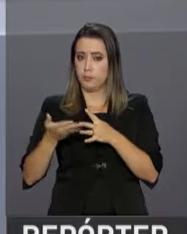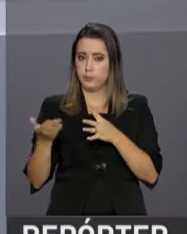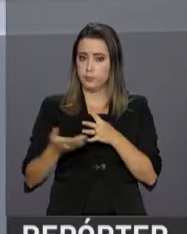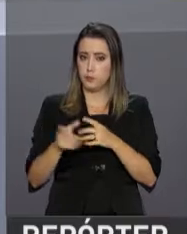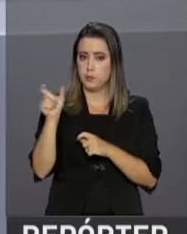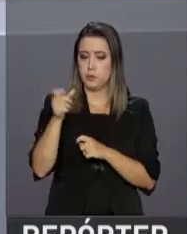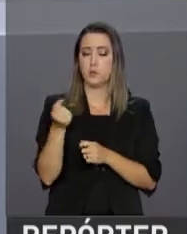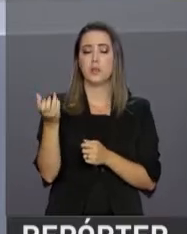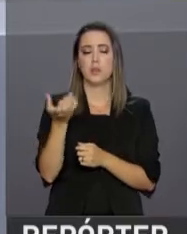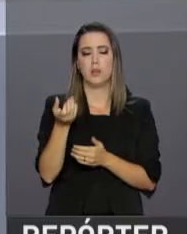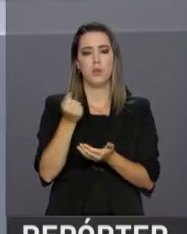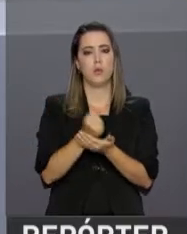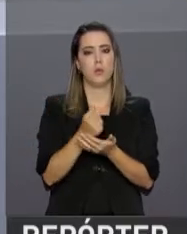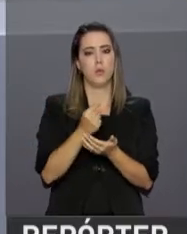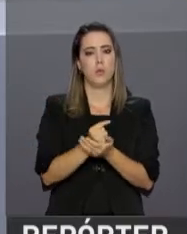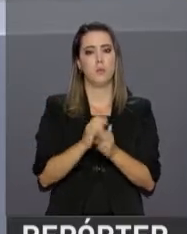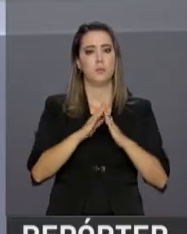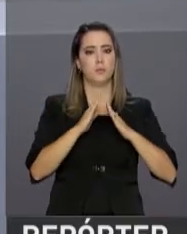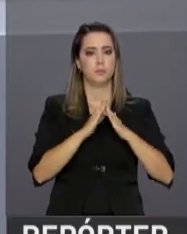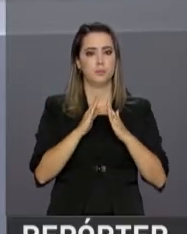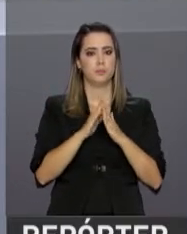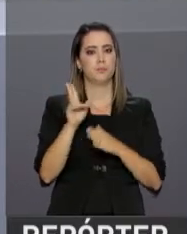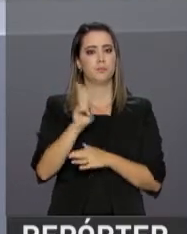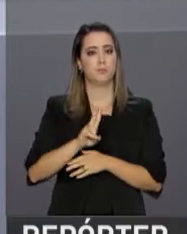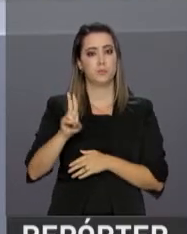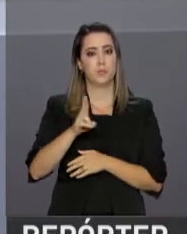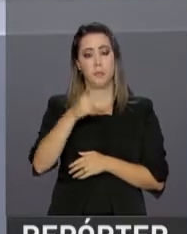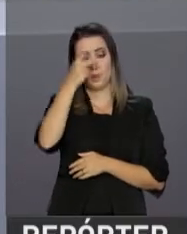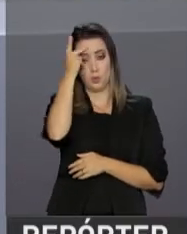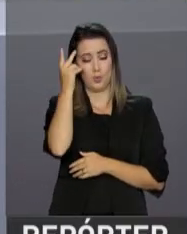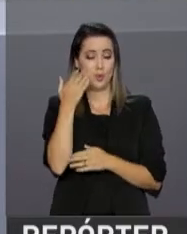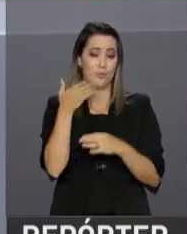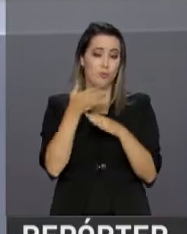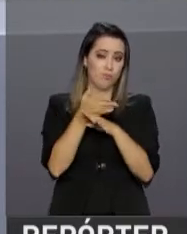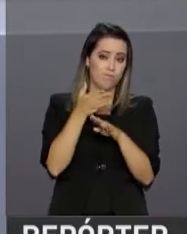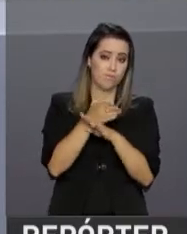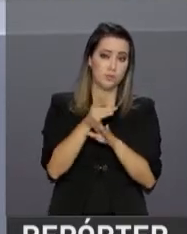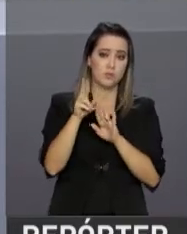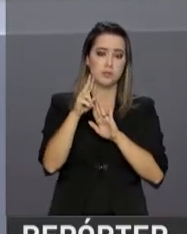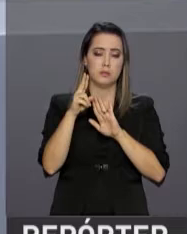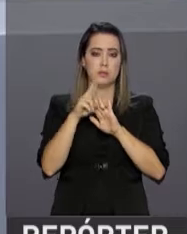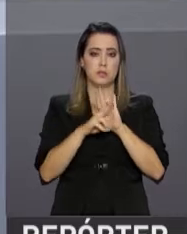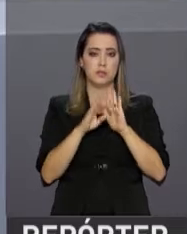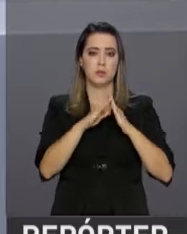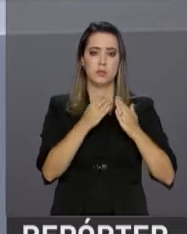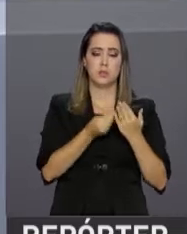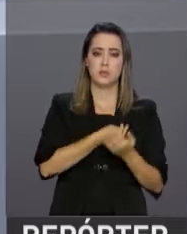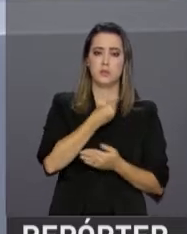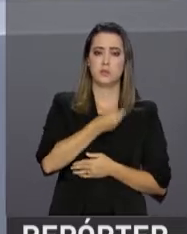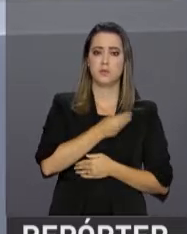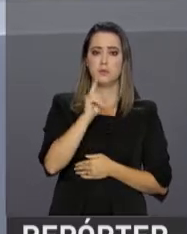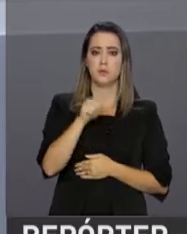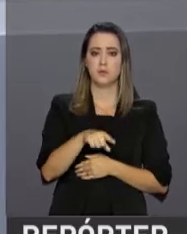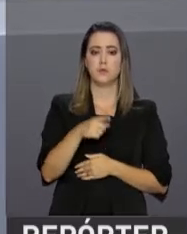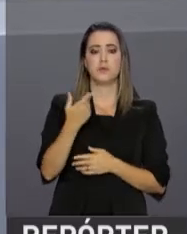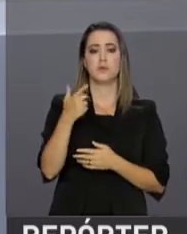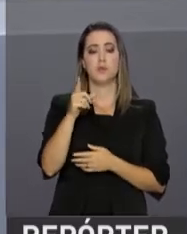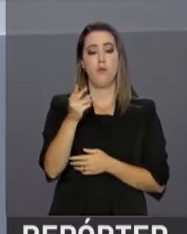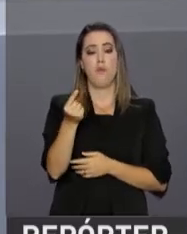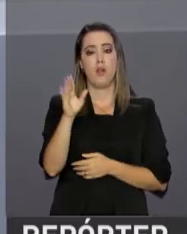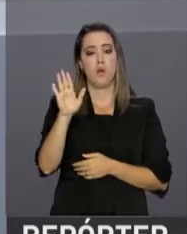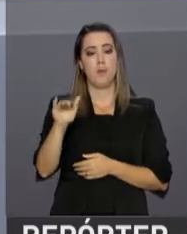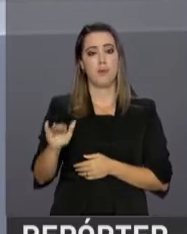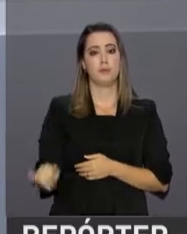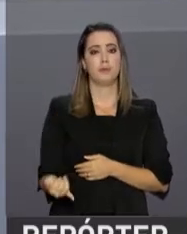em comprar um imóvel usado pra quem não se enquadra nas regras do programa minha casa minha vida é a linha que cobra os menores